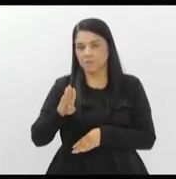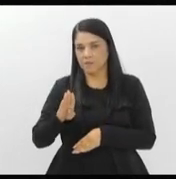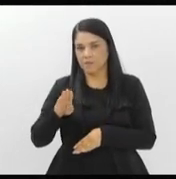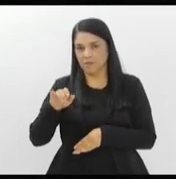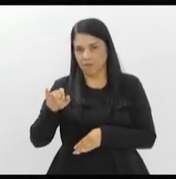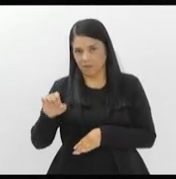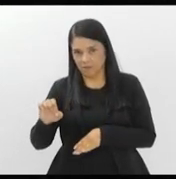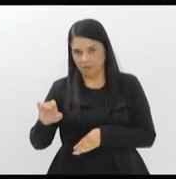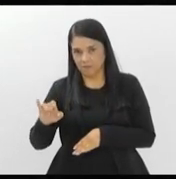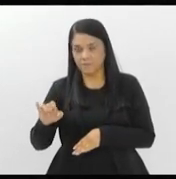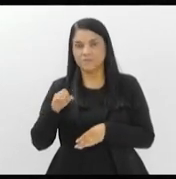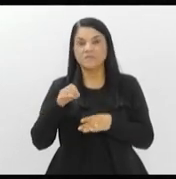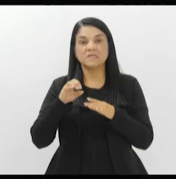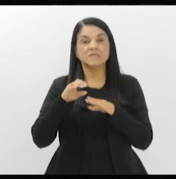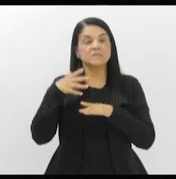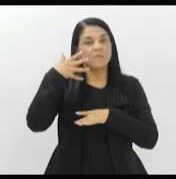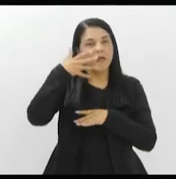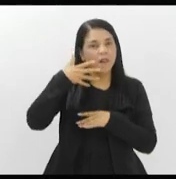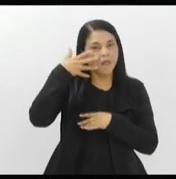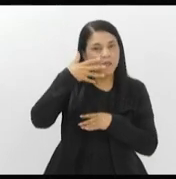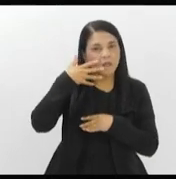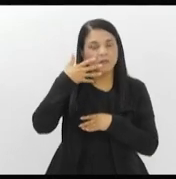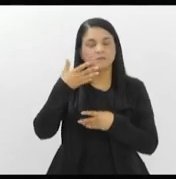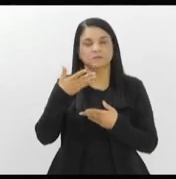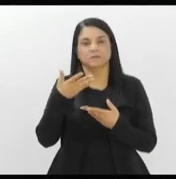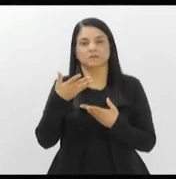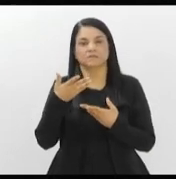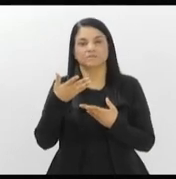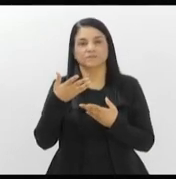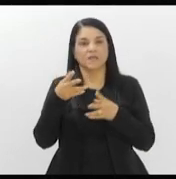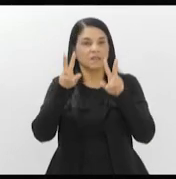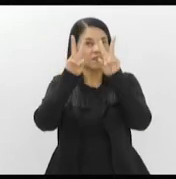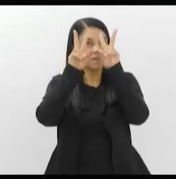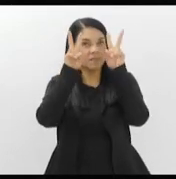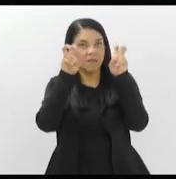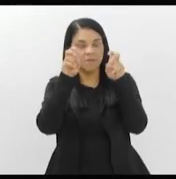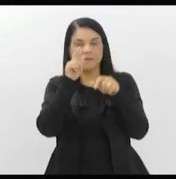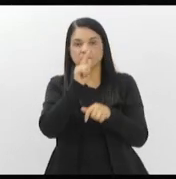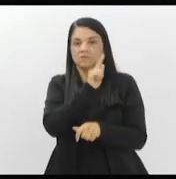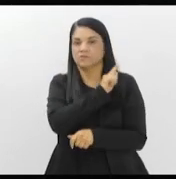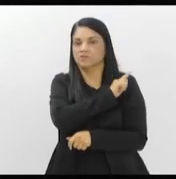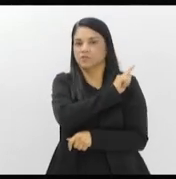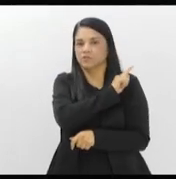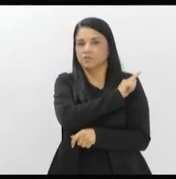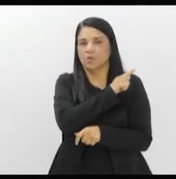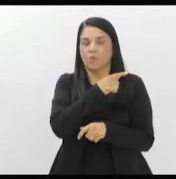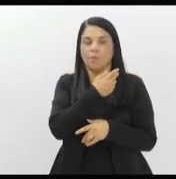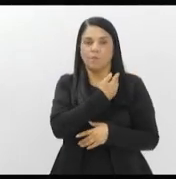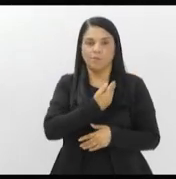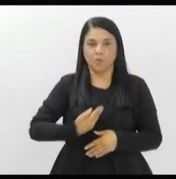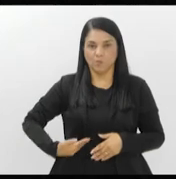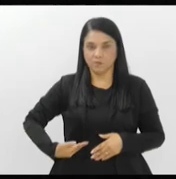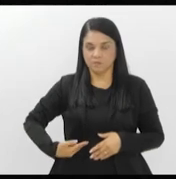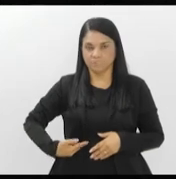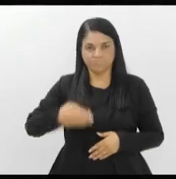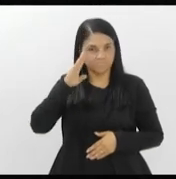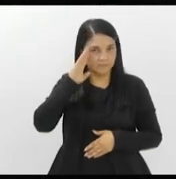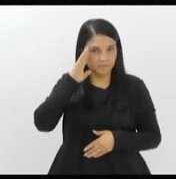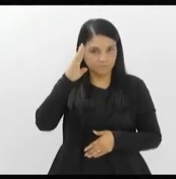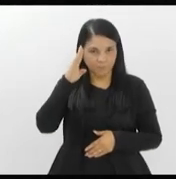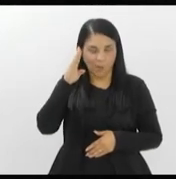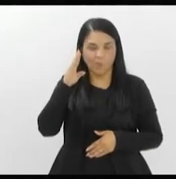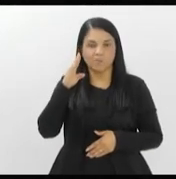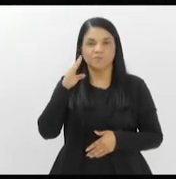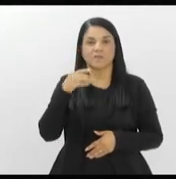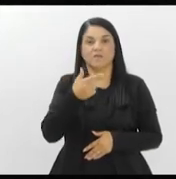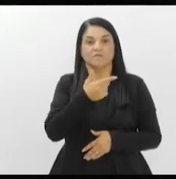de palestras, principalmente sobre o tema da gestão pública, há 23 anos, e que me